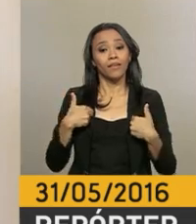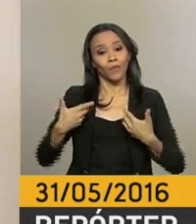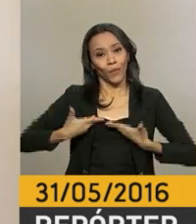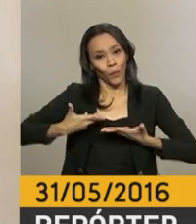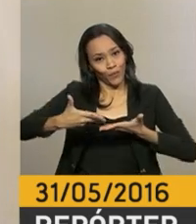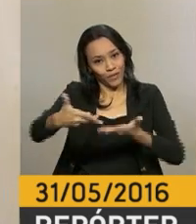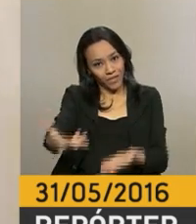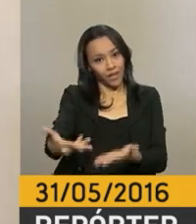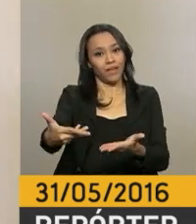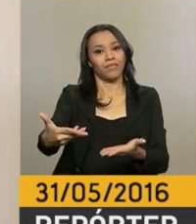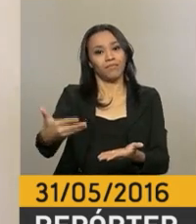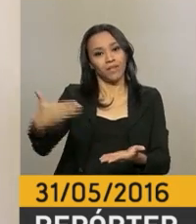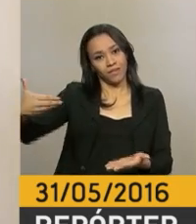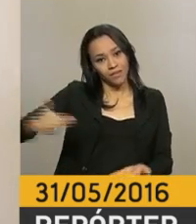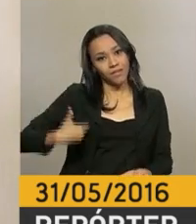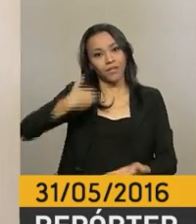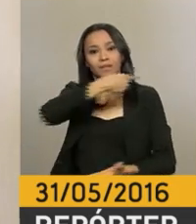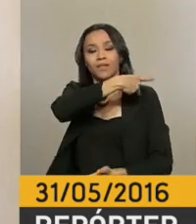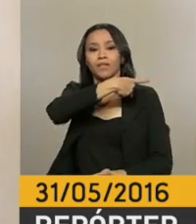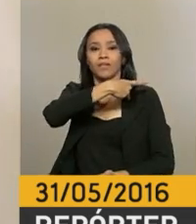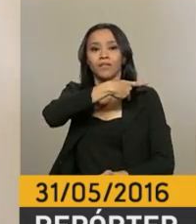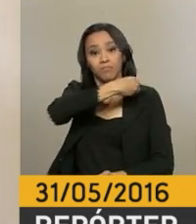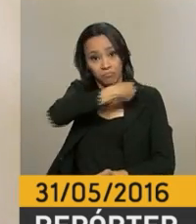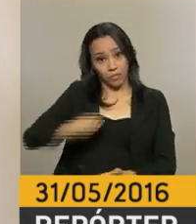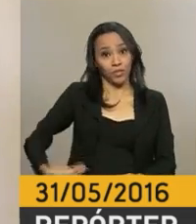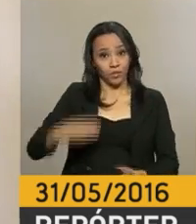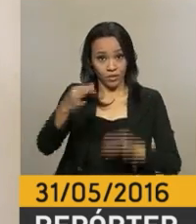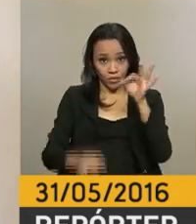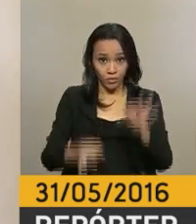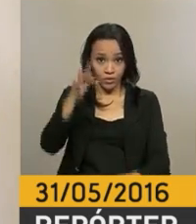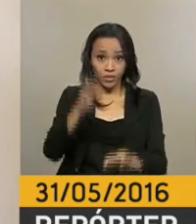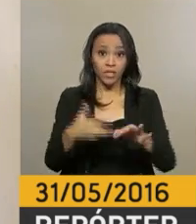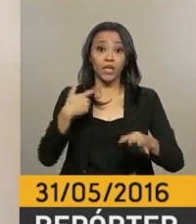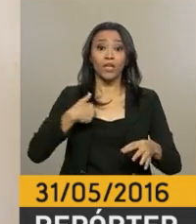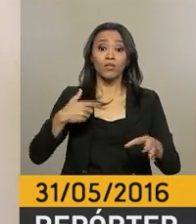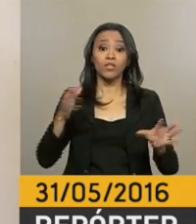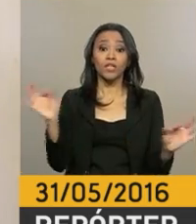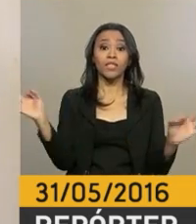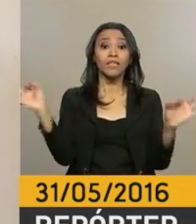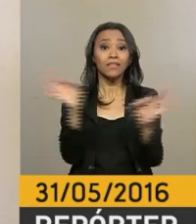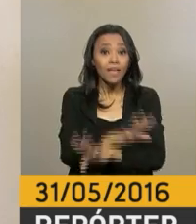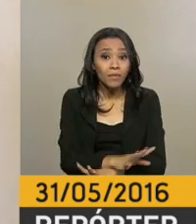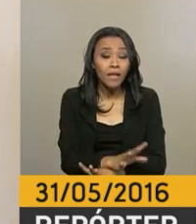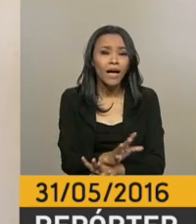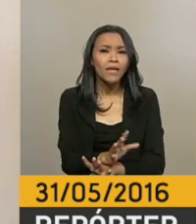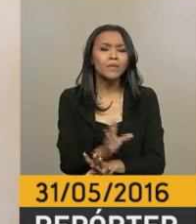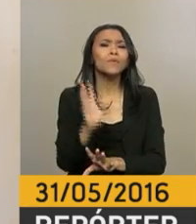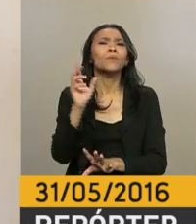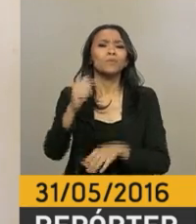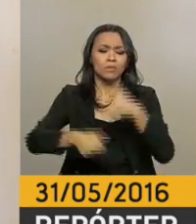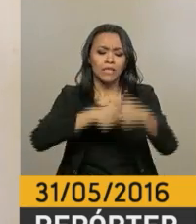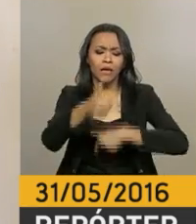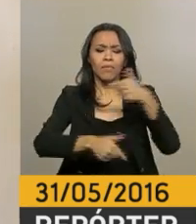para ministro da Justiça e aceitar. Eu havia terminado um cruzamento de dados em São Paulo,